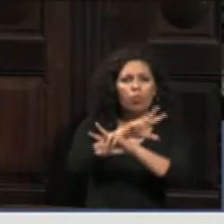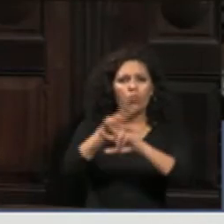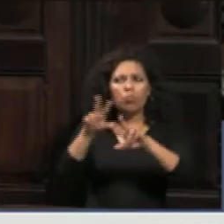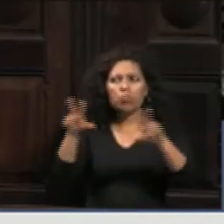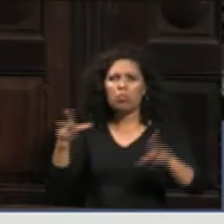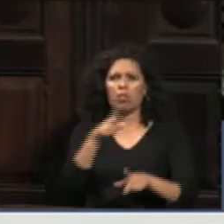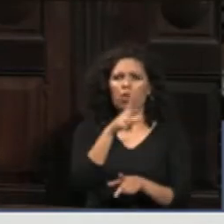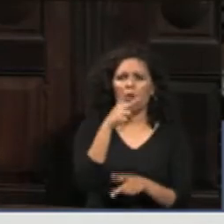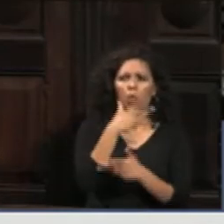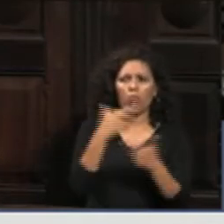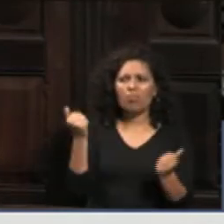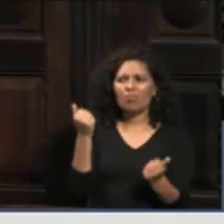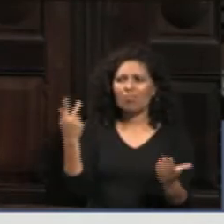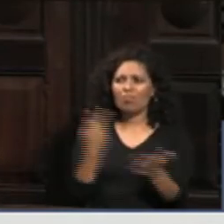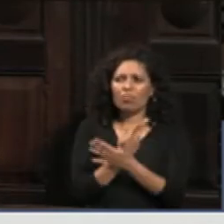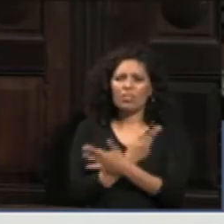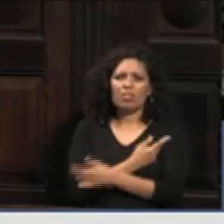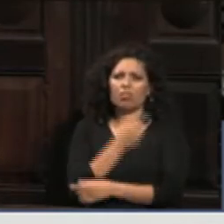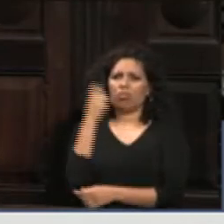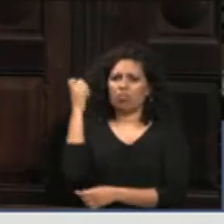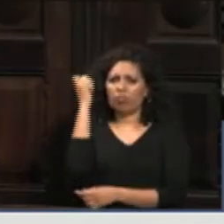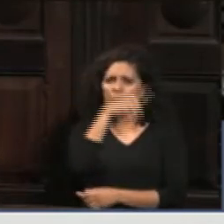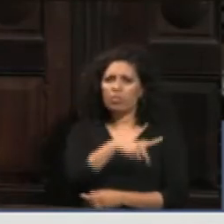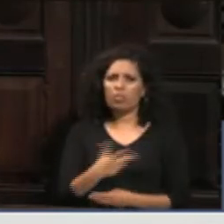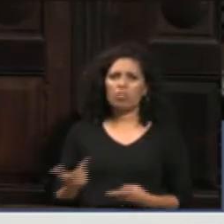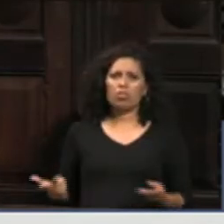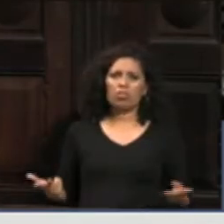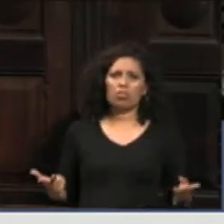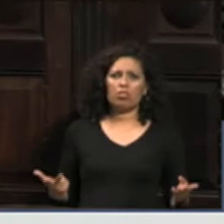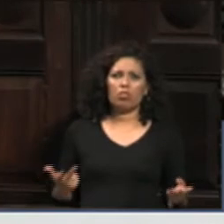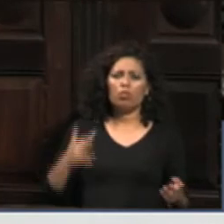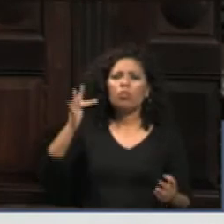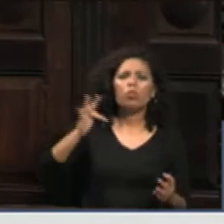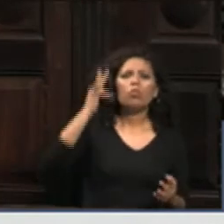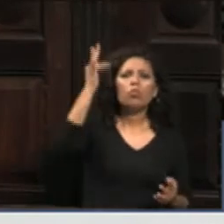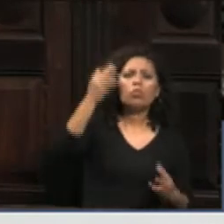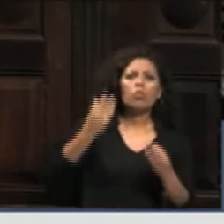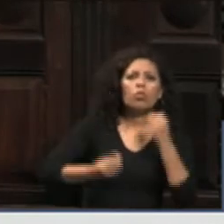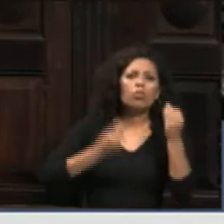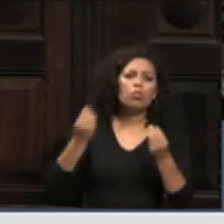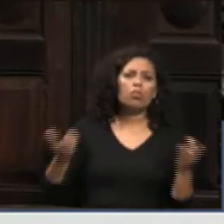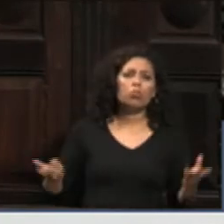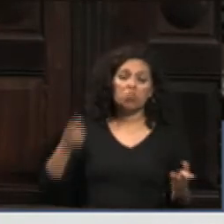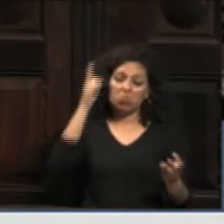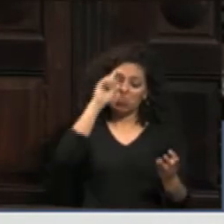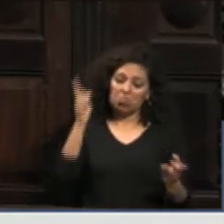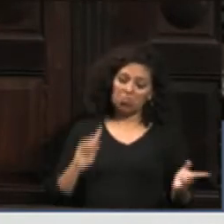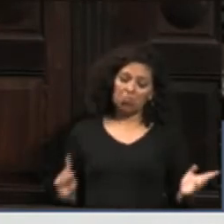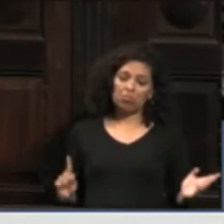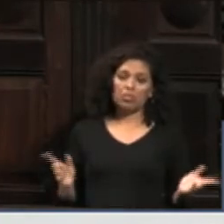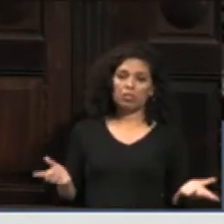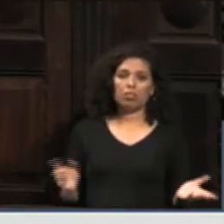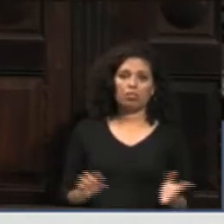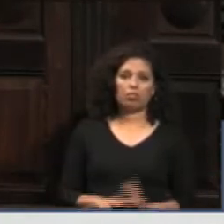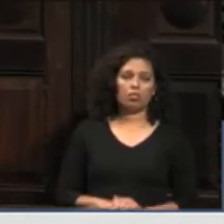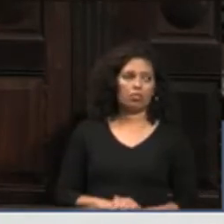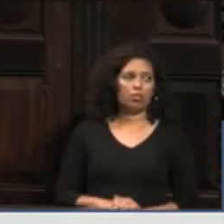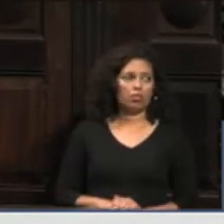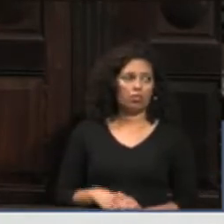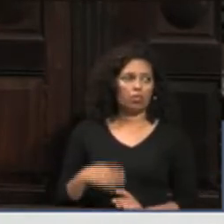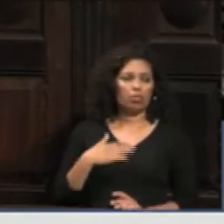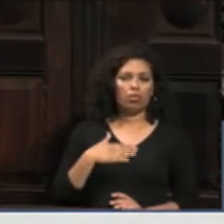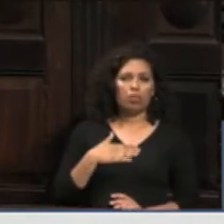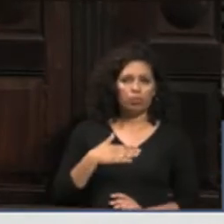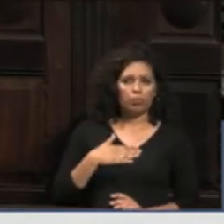prever. Não há quem possa dizer o que poderá acontecer amanhã ou depois de amanhã. Eu